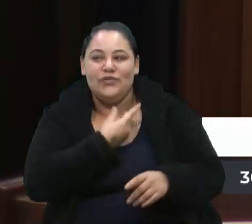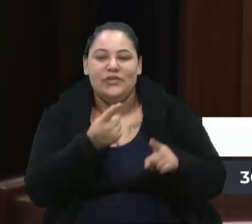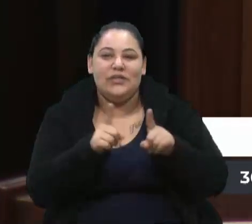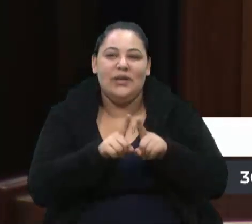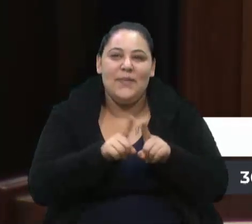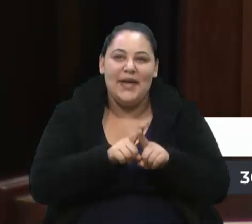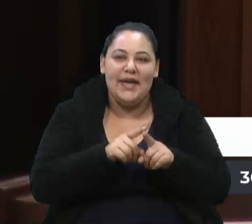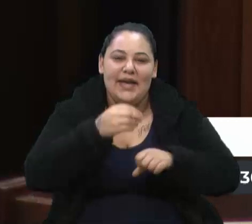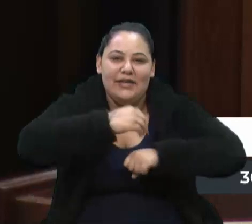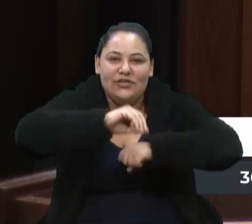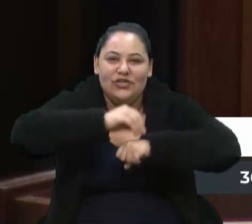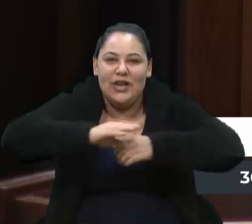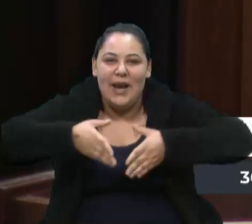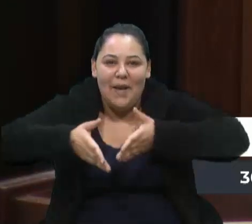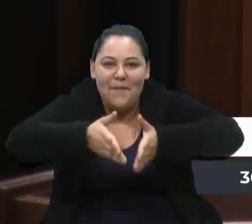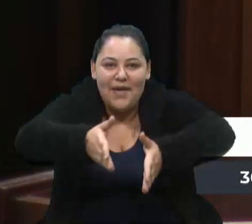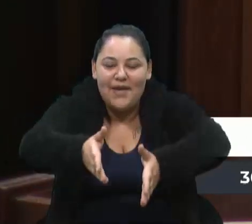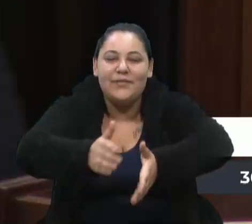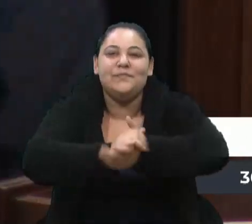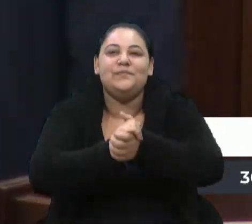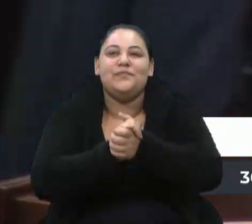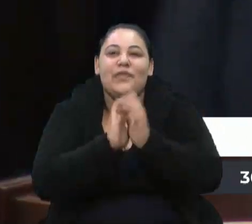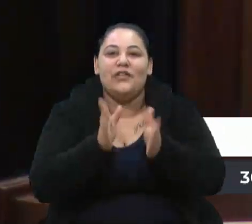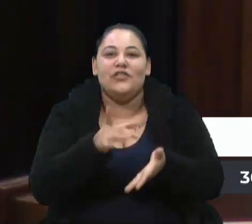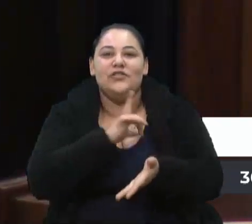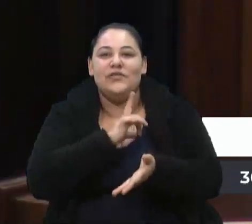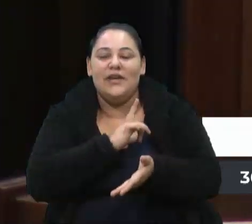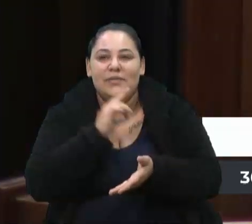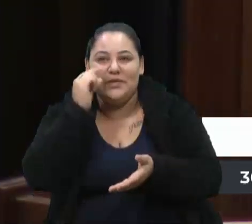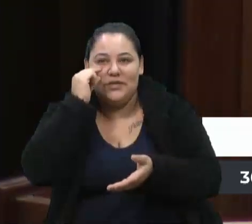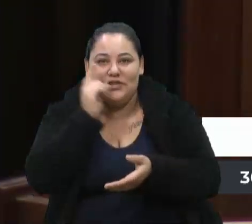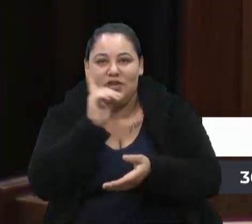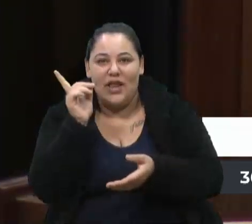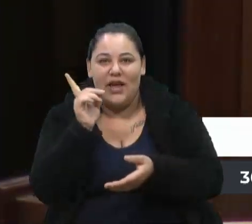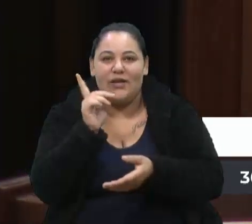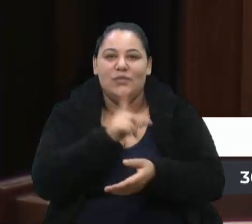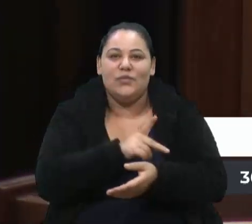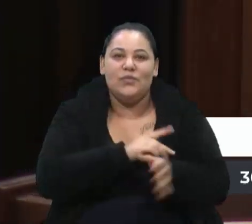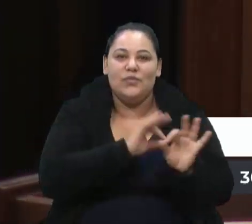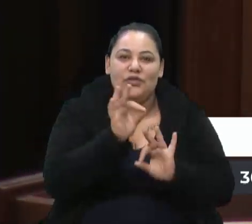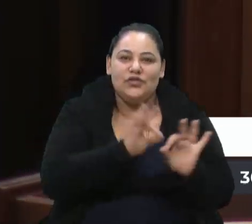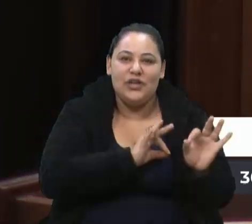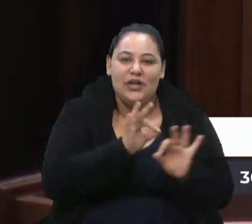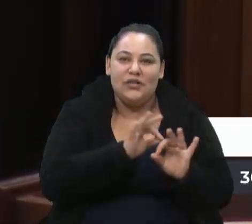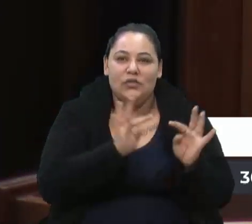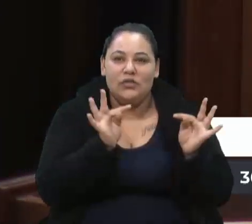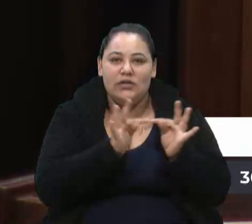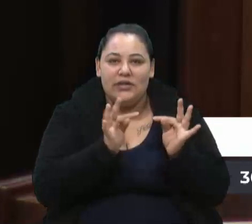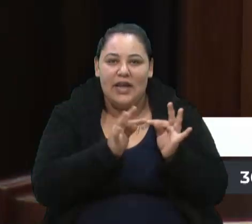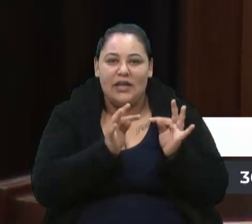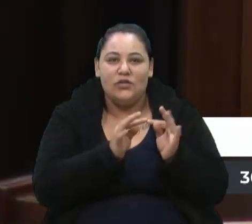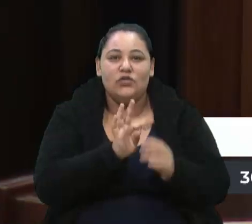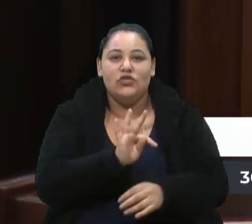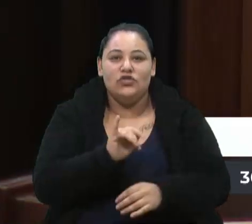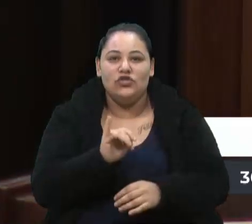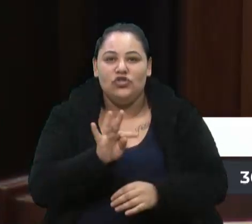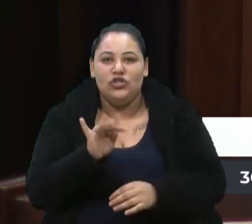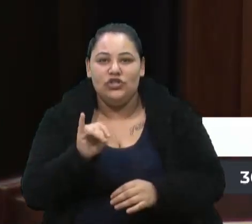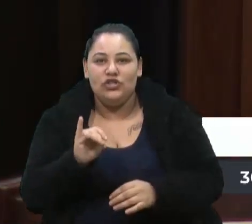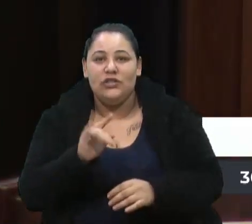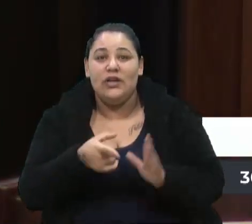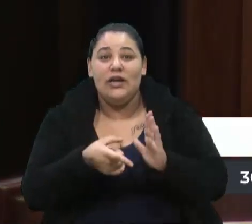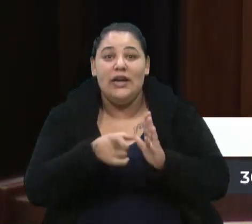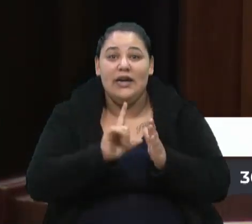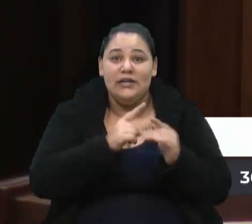indique caminhos então já estiveram ali no no Projeto Pescar São José o técnico Tite antes da Copa